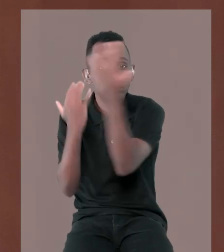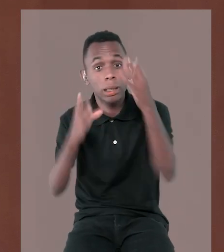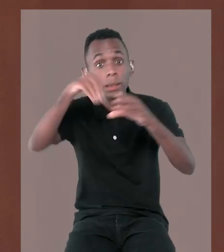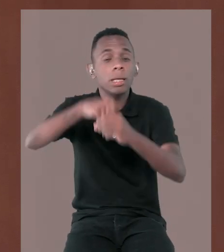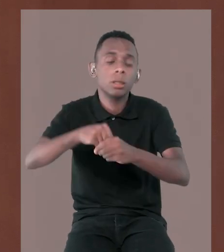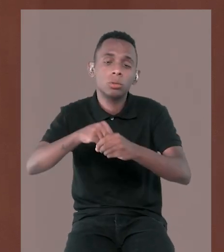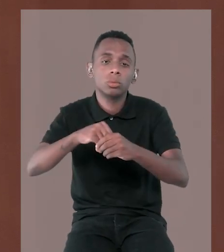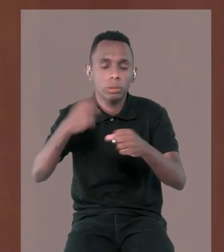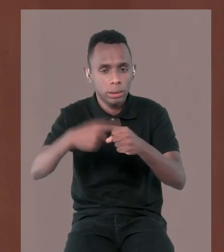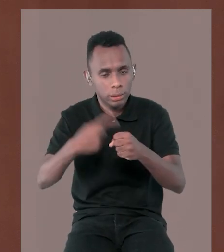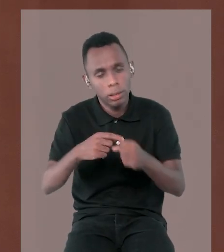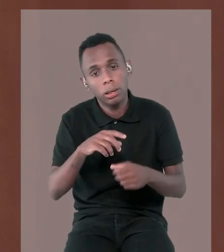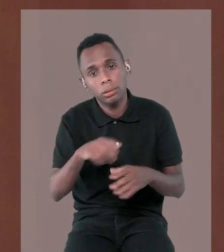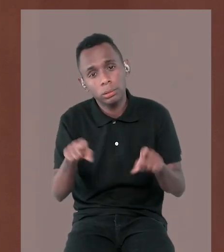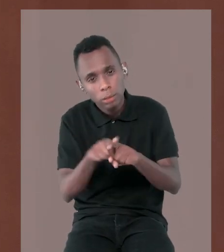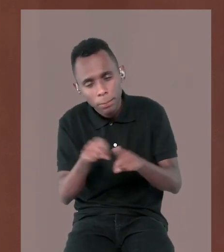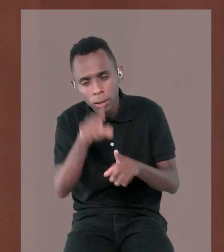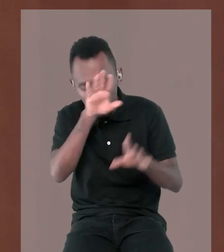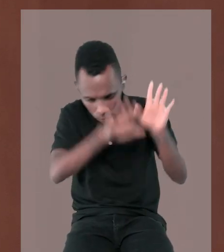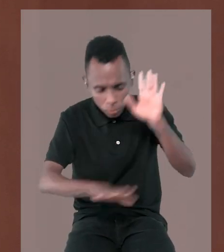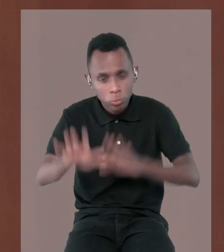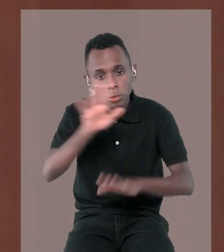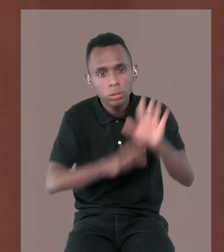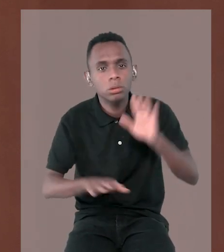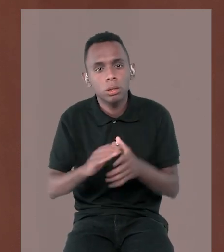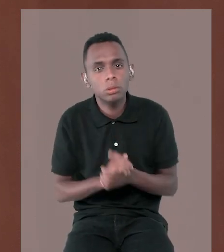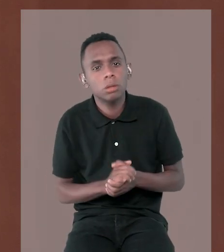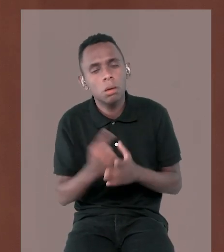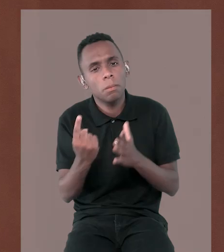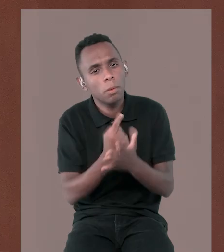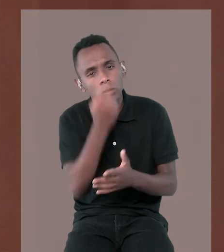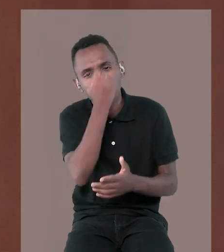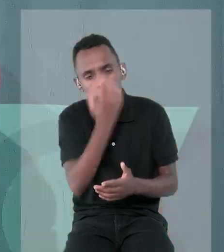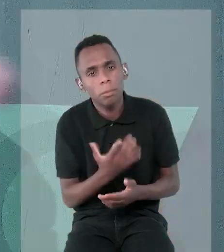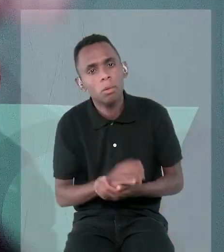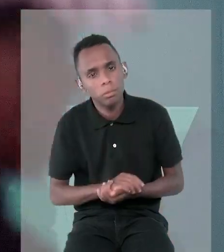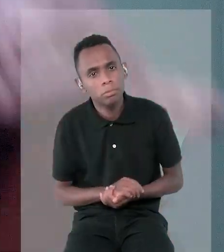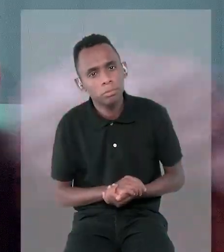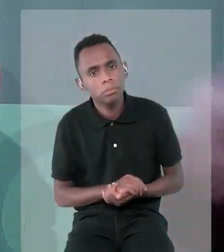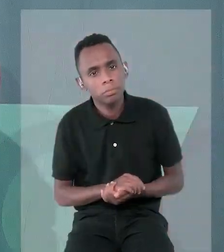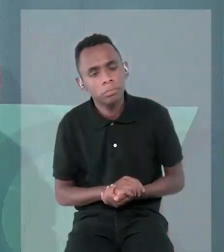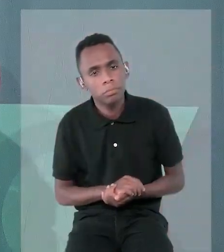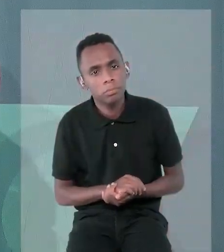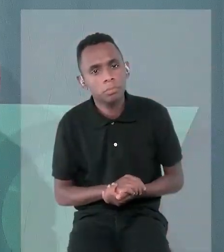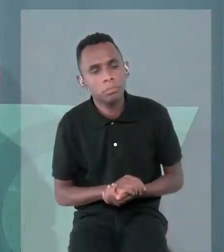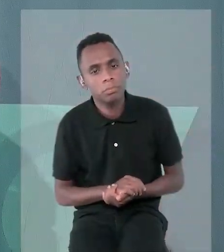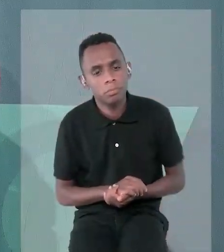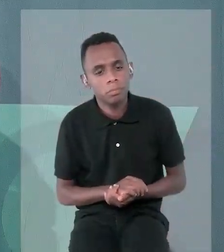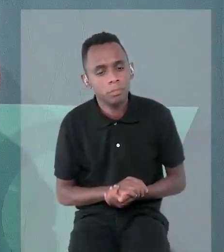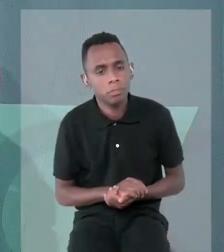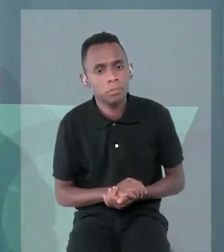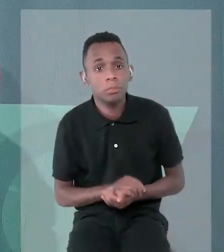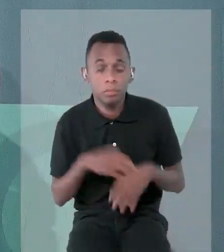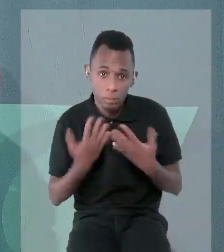cidade e no cuidado da questão ambiental urbana. Olha, isso é